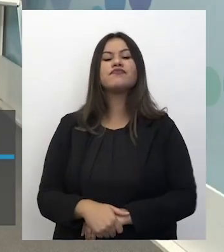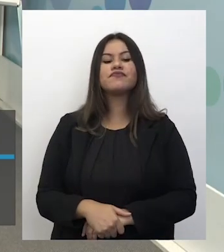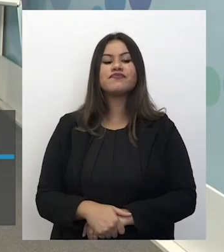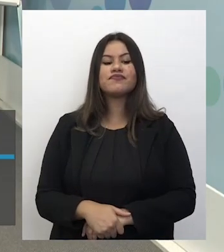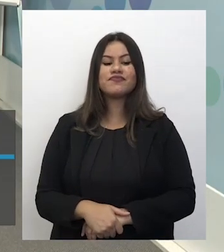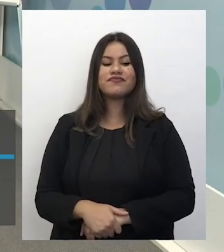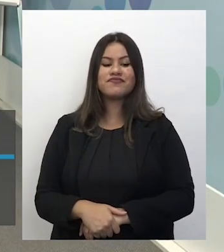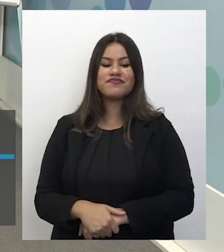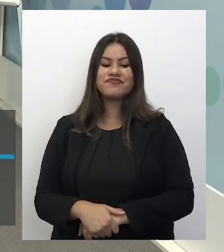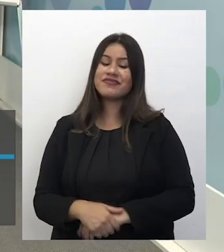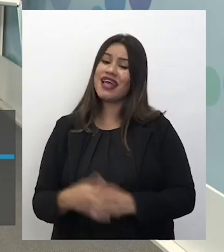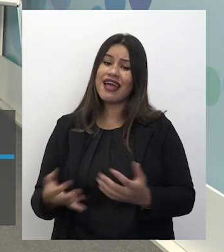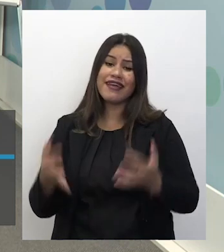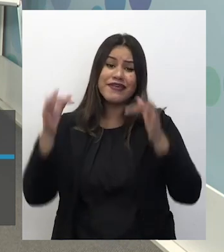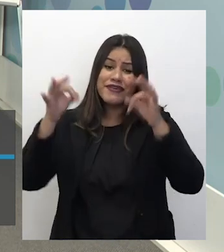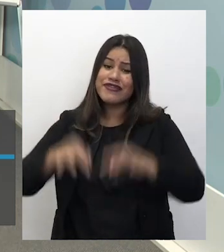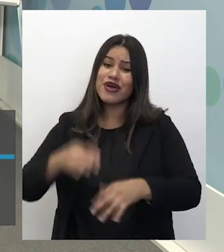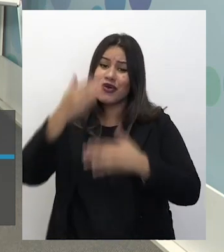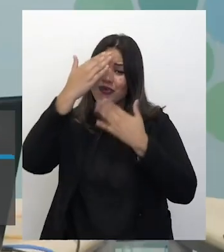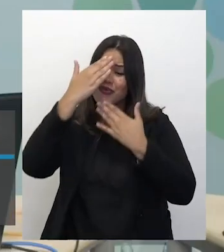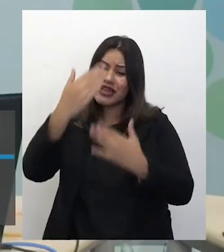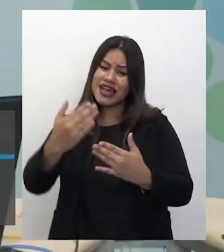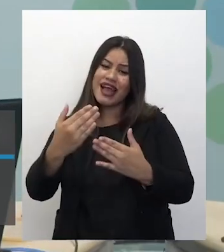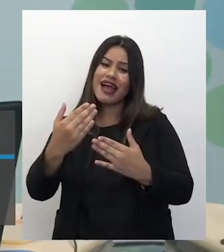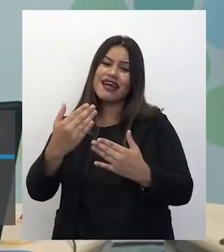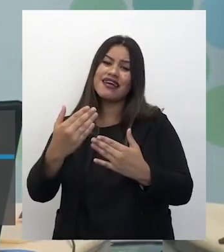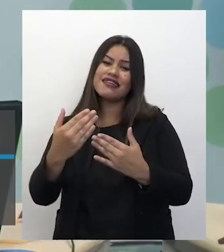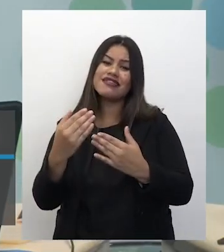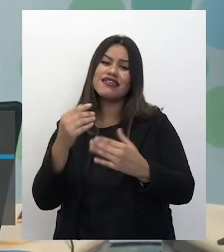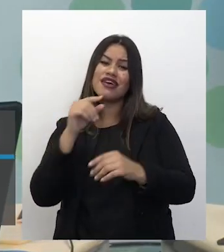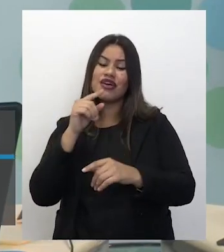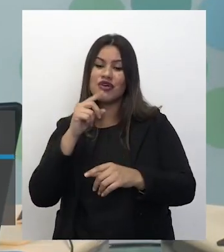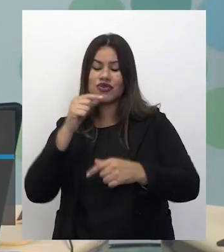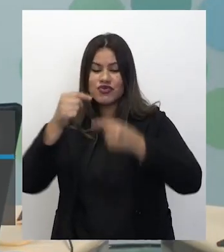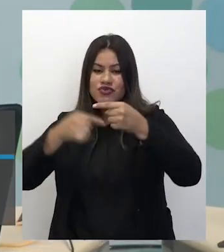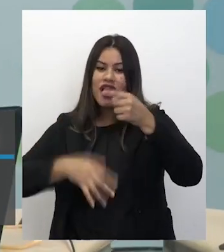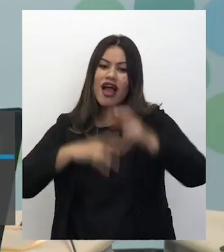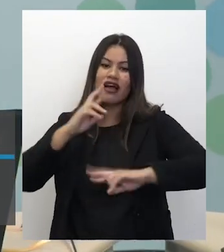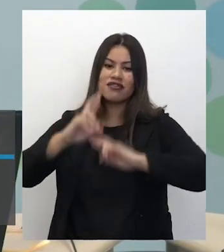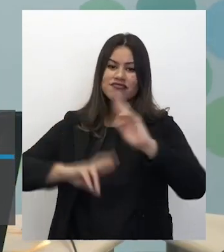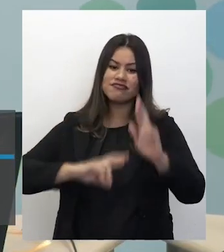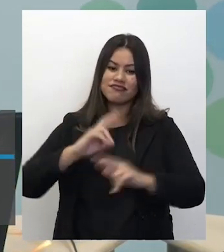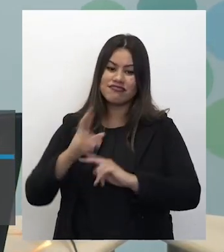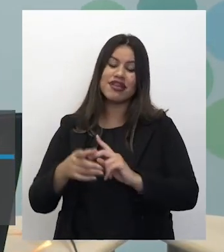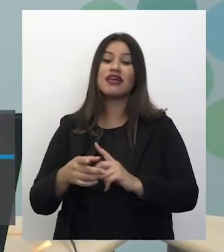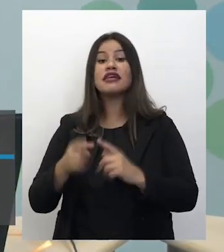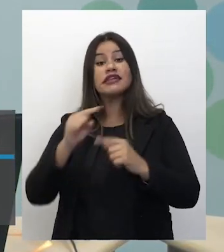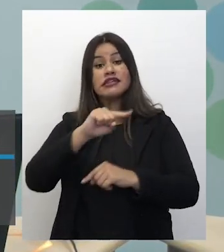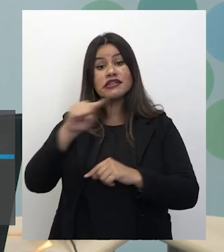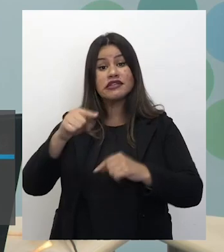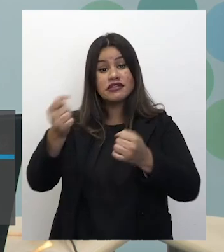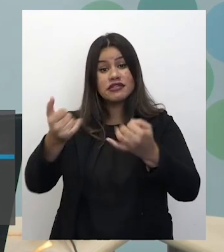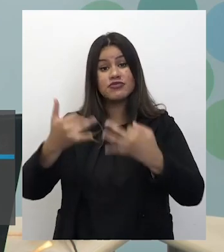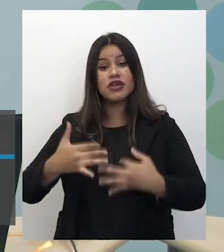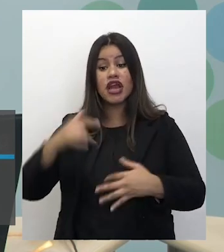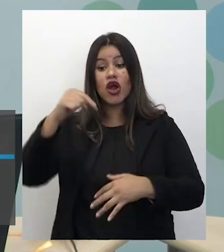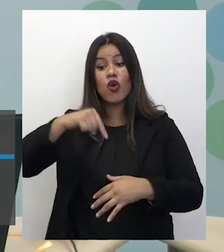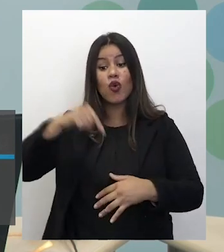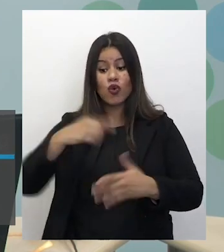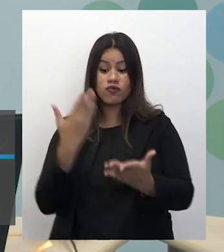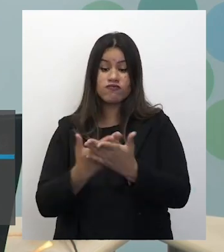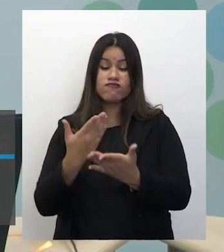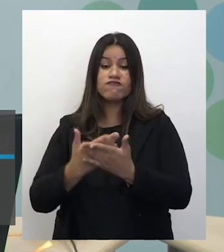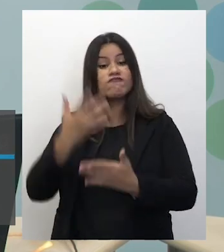As minhas palavras finais são obrigado aí pela contribuição no chat. E conte pra gente aí o que você achou da aula que